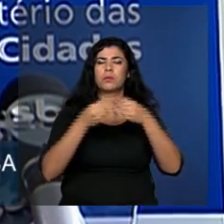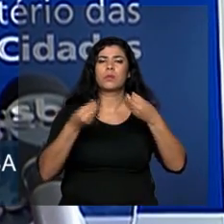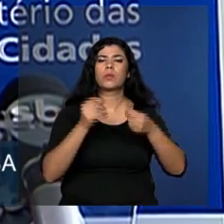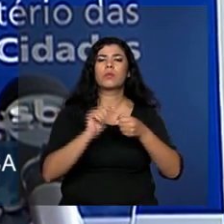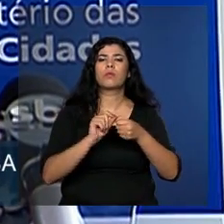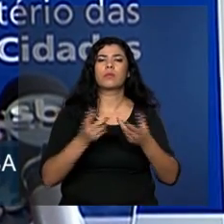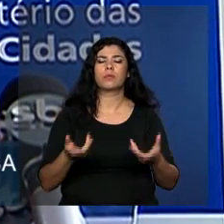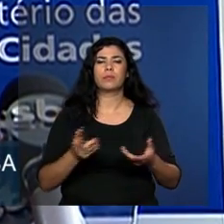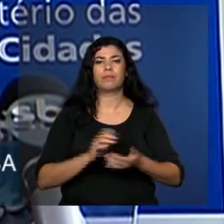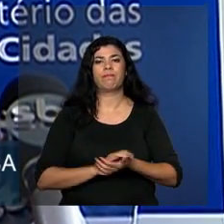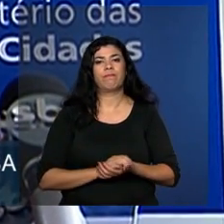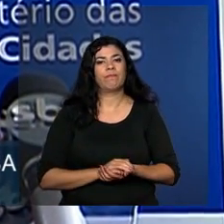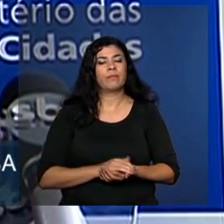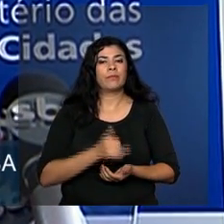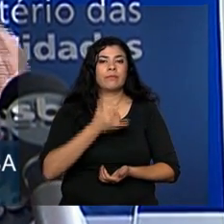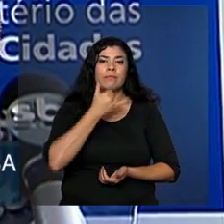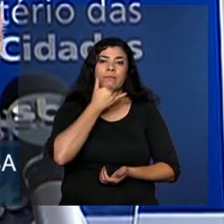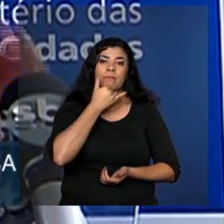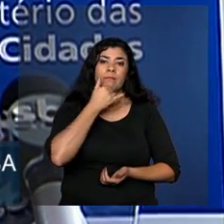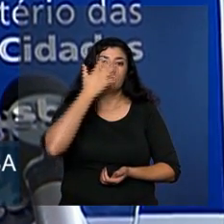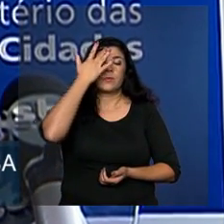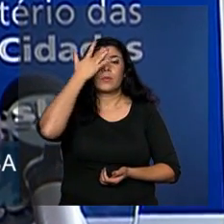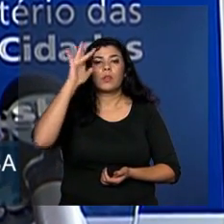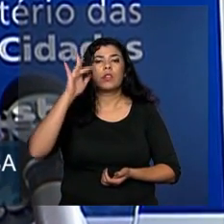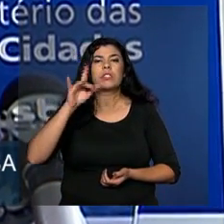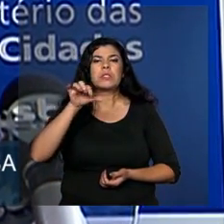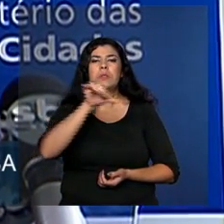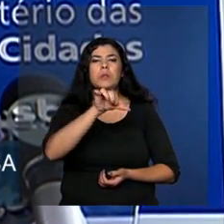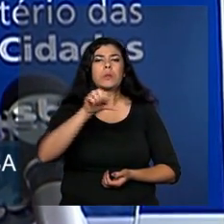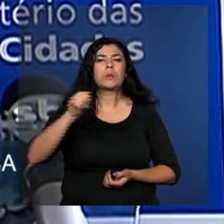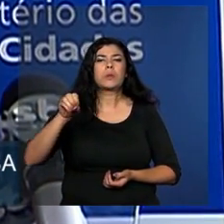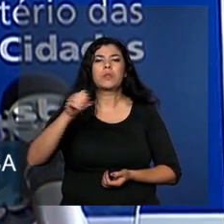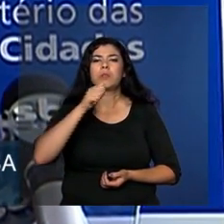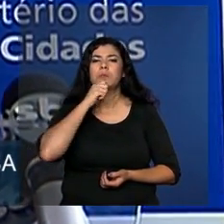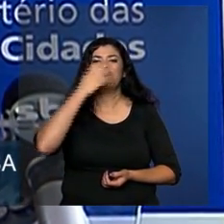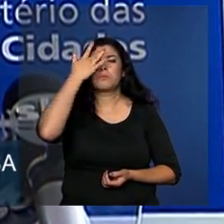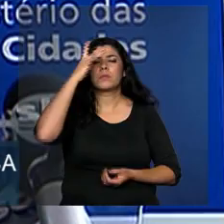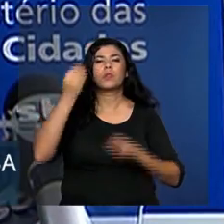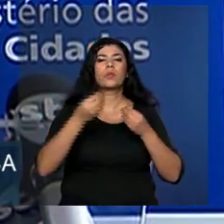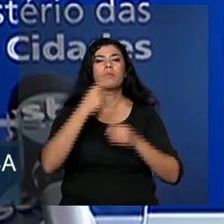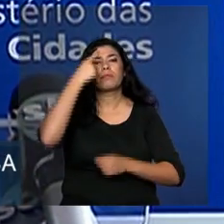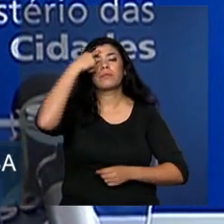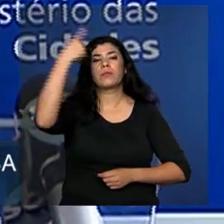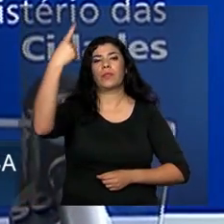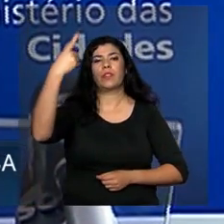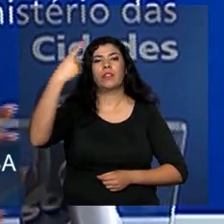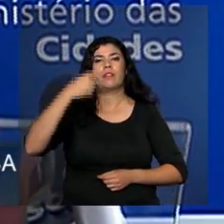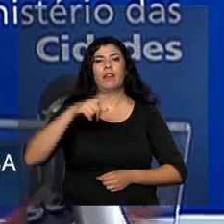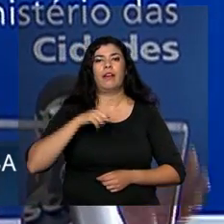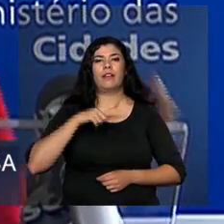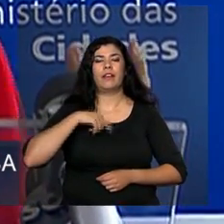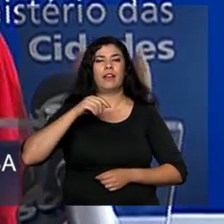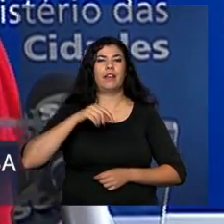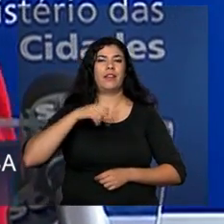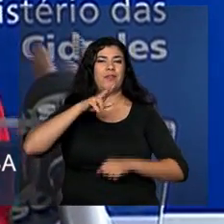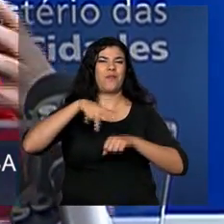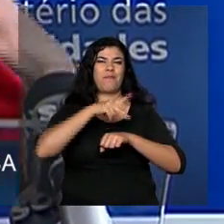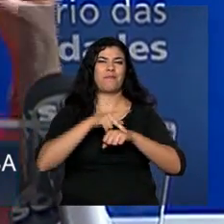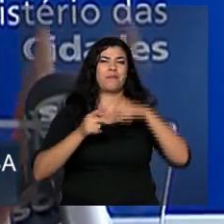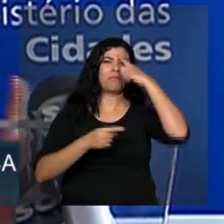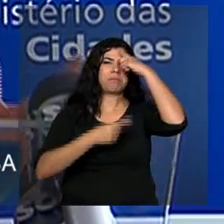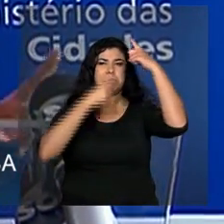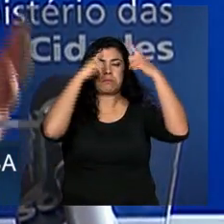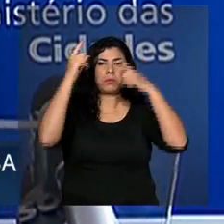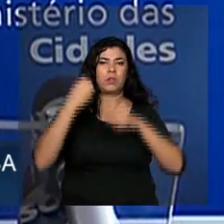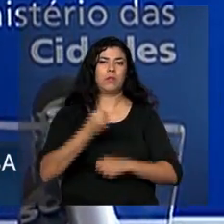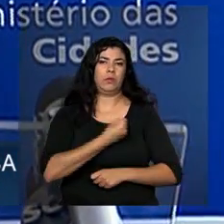Olha, minha querida, não sei de onde que tiraram esse número, porque às vezes acontece umas coisas em matéria de número nesse país que eu